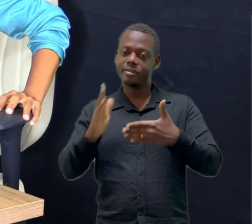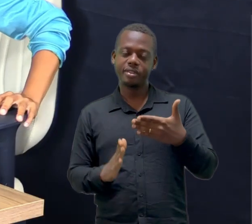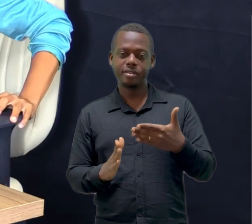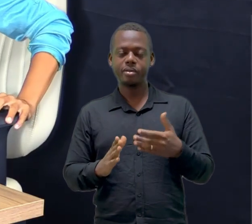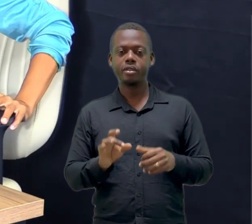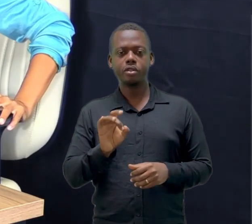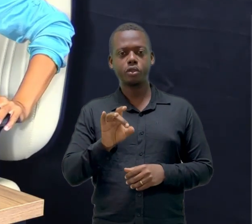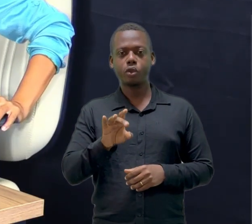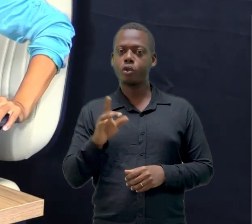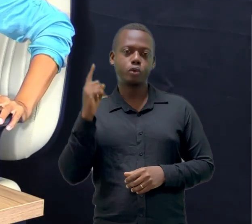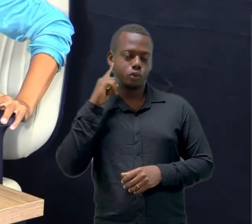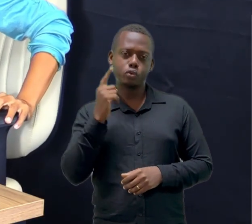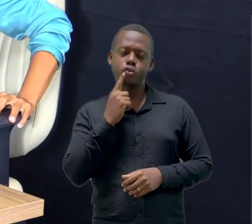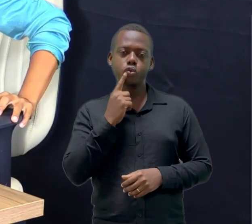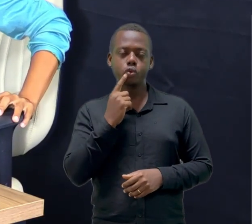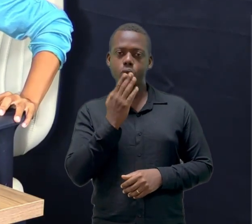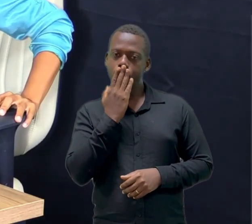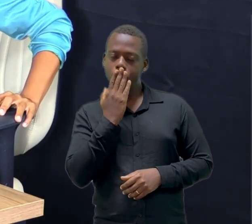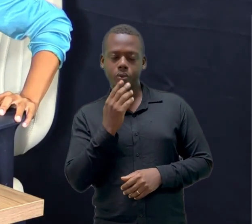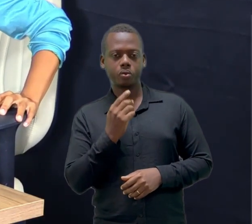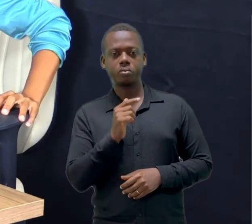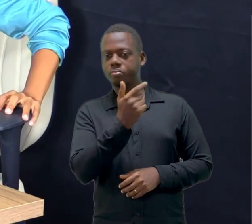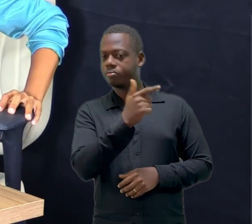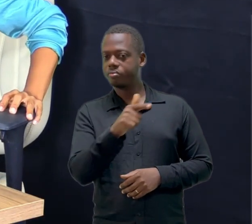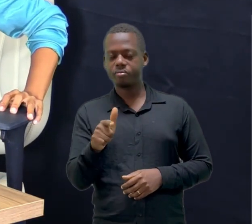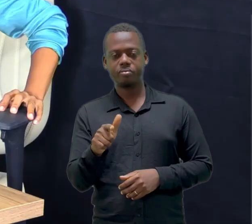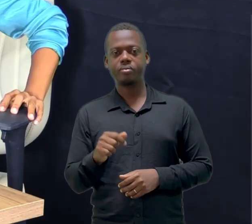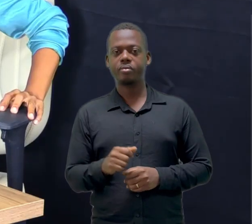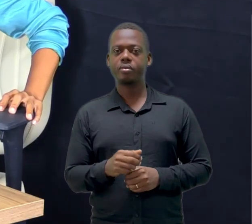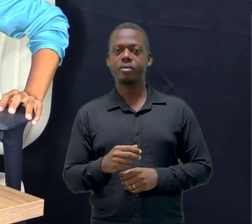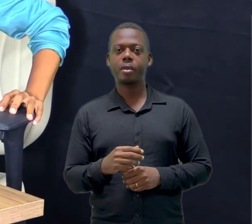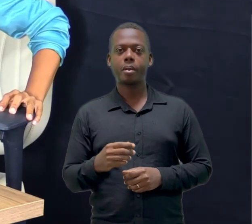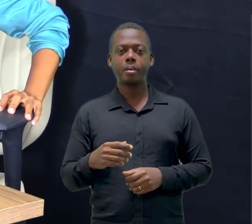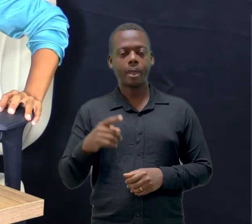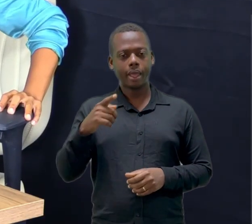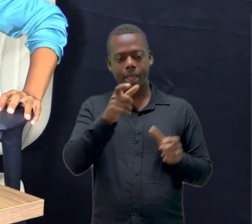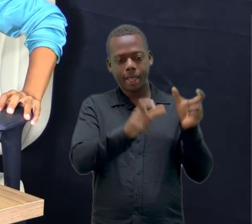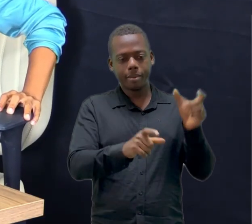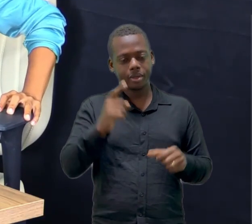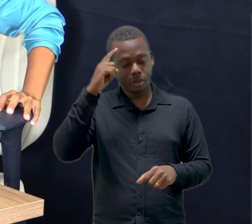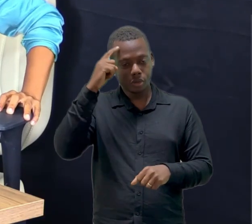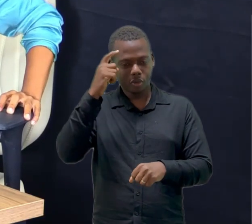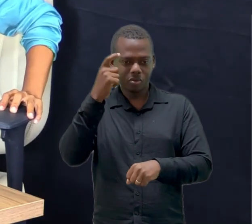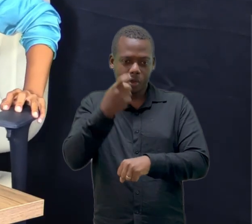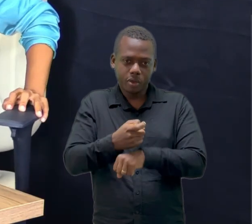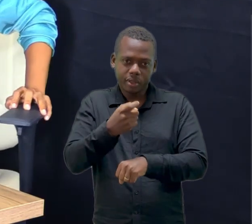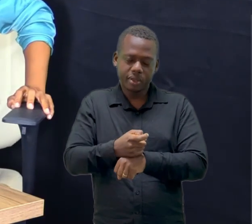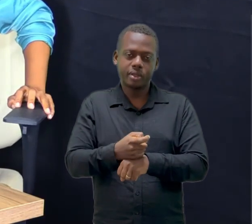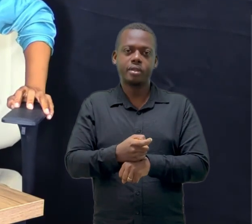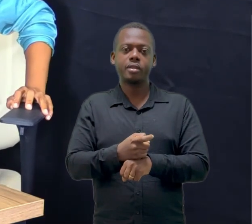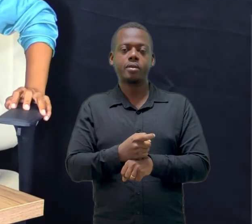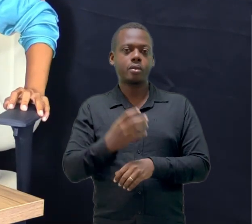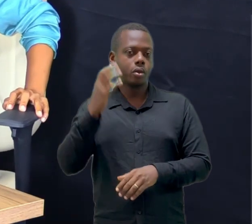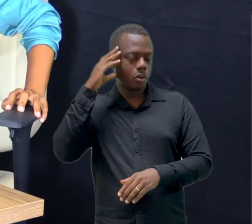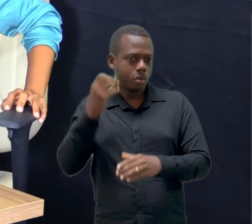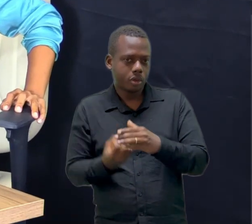É surdo. Esse termo surdo-mudo ainda é fruto do desconhecimento, né? Como eu falei para você, esse podcast é justamente